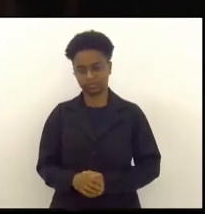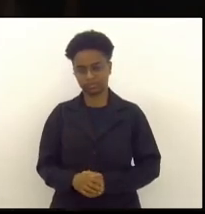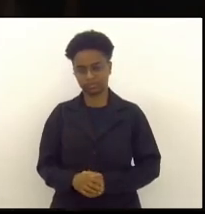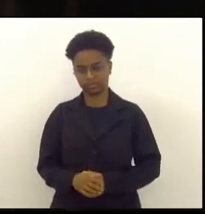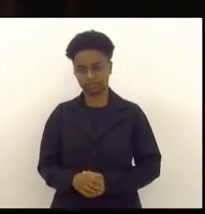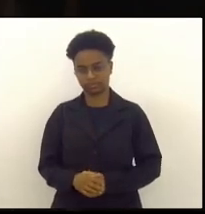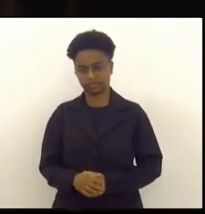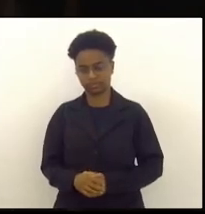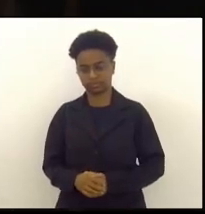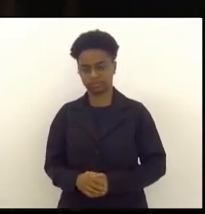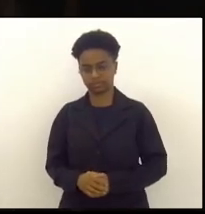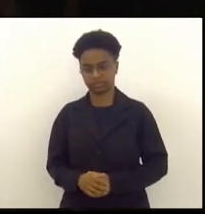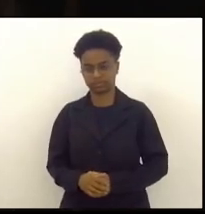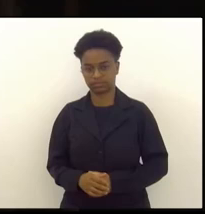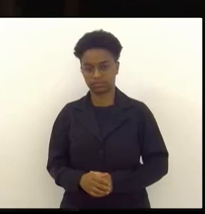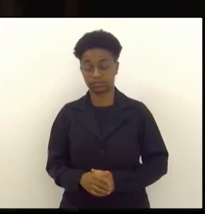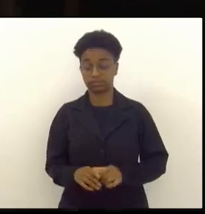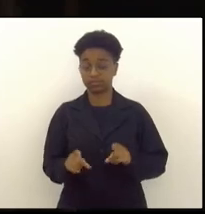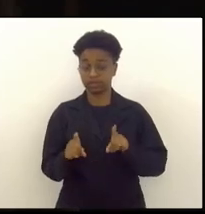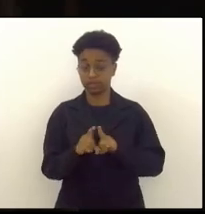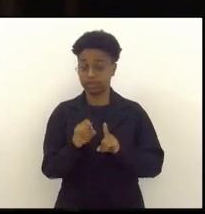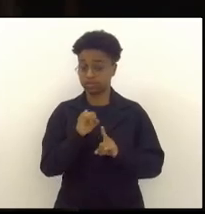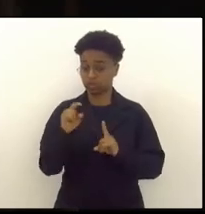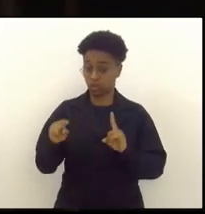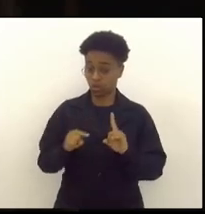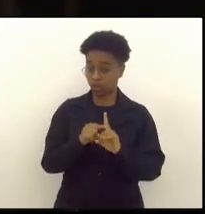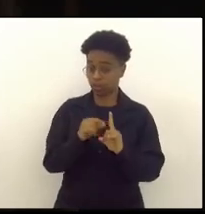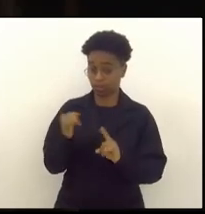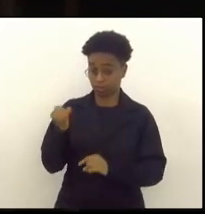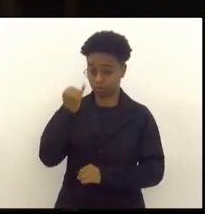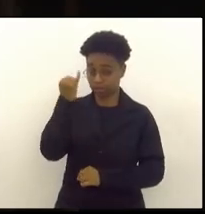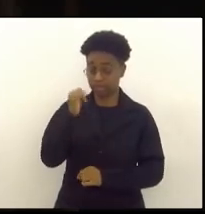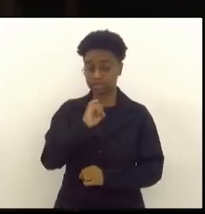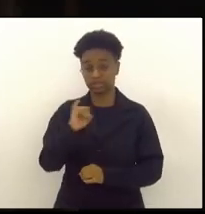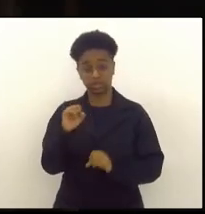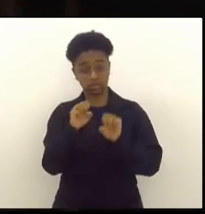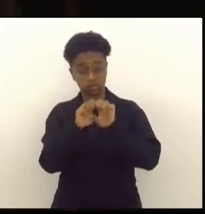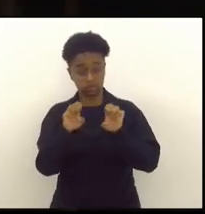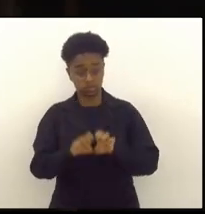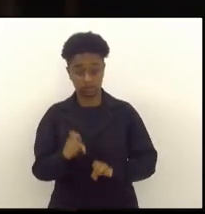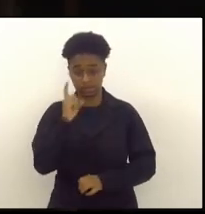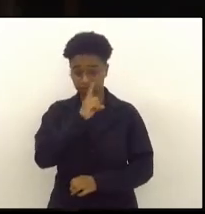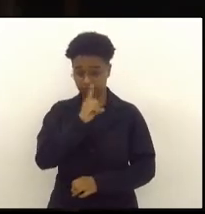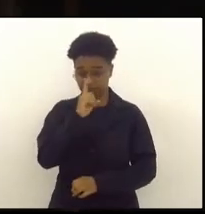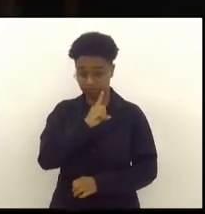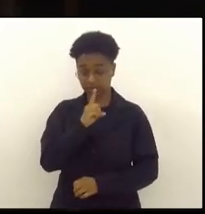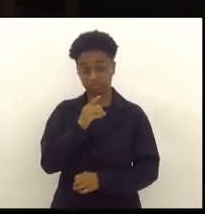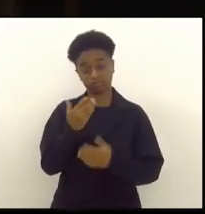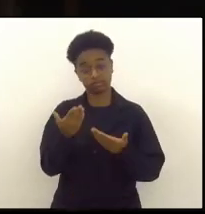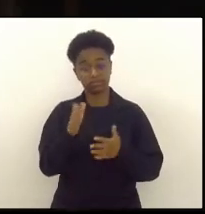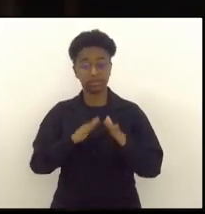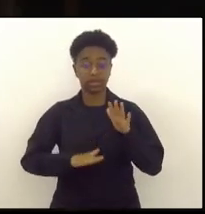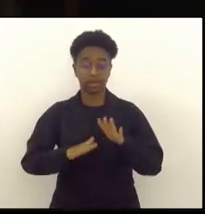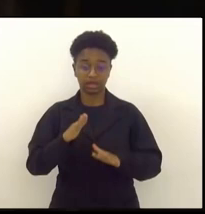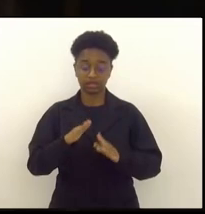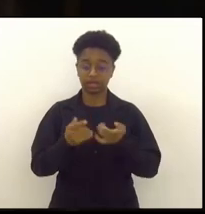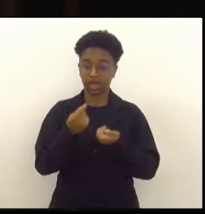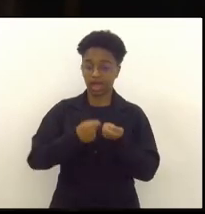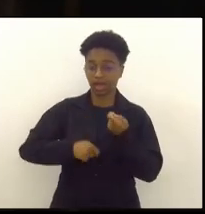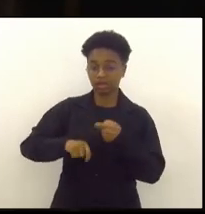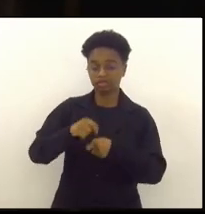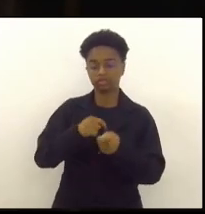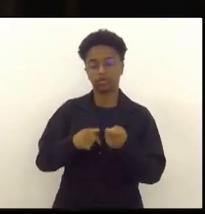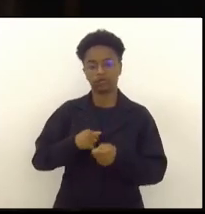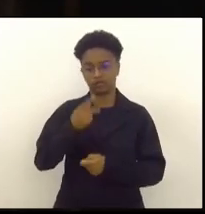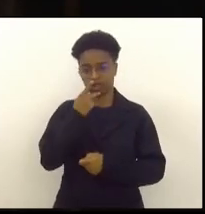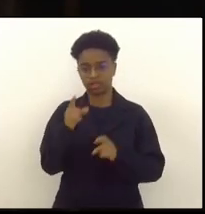Agora, de outro lado, se os fins são importantes, se a estrutura é falha, às vezes a administração, e aí falo